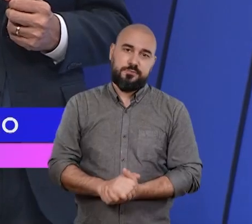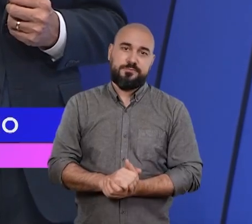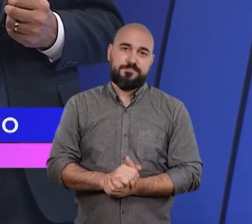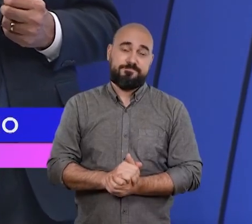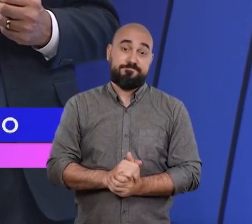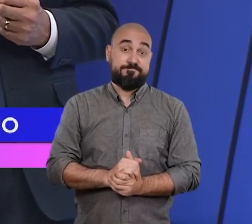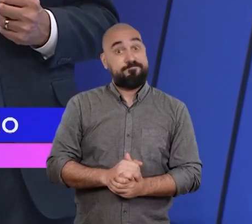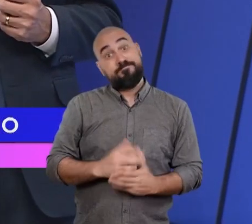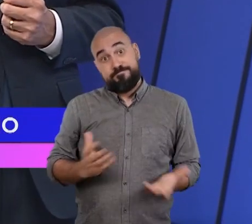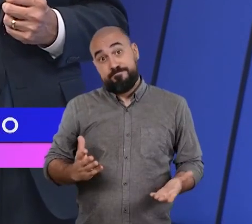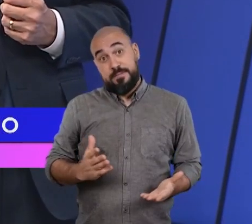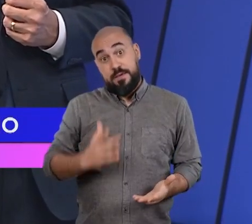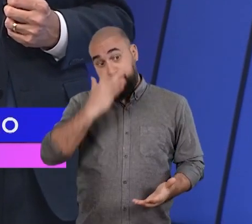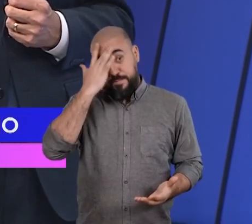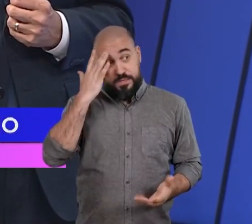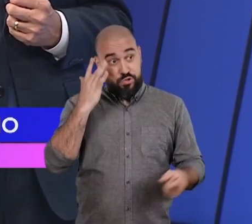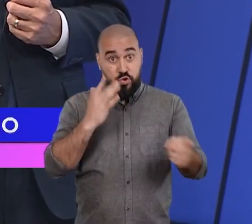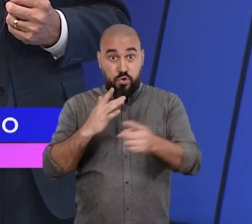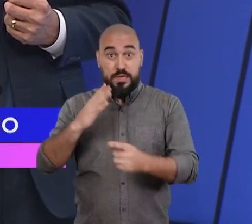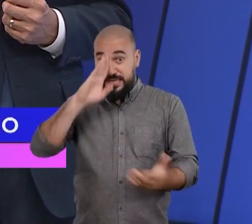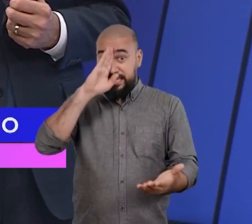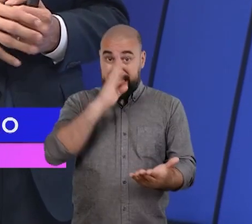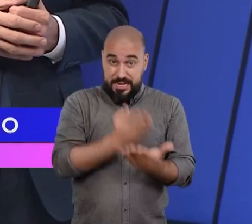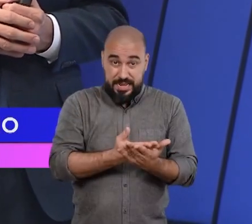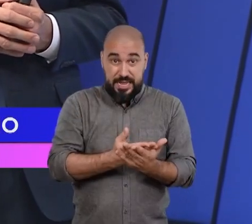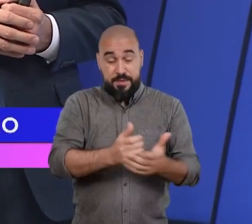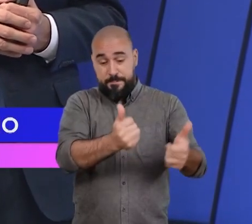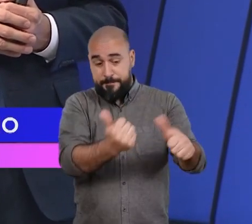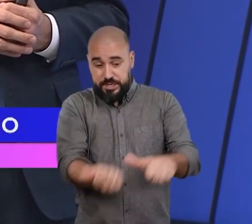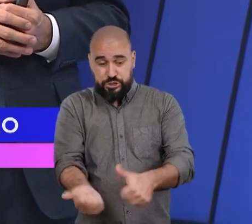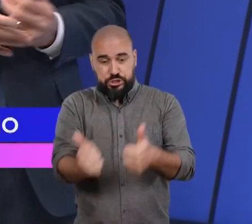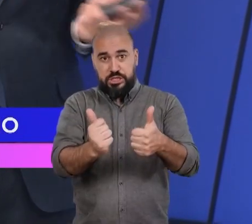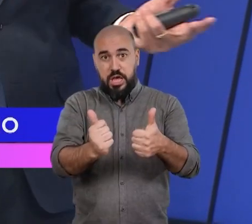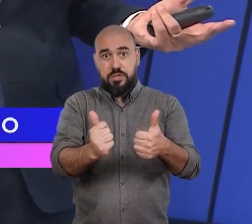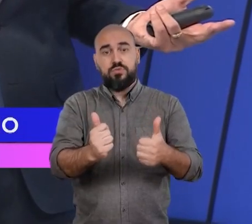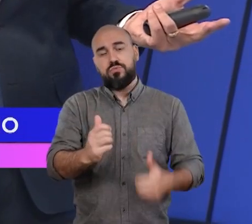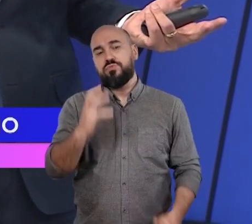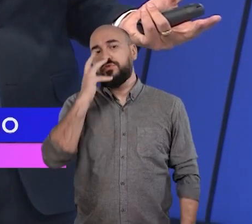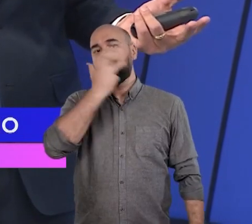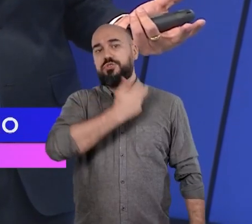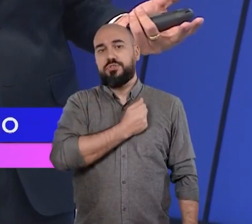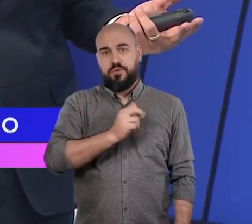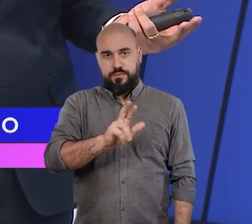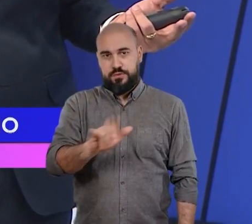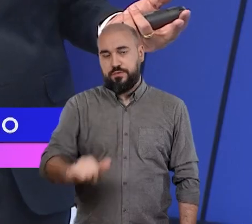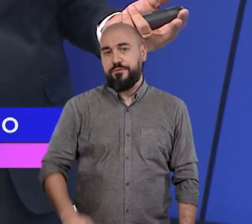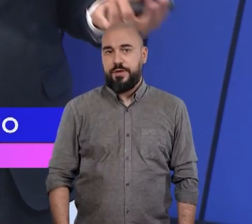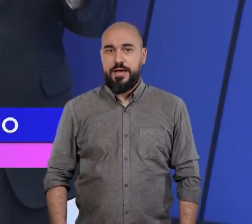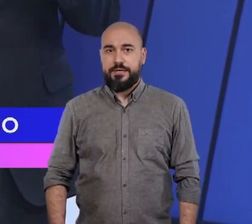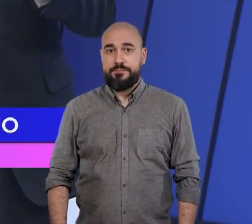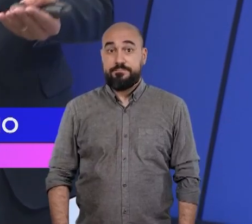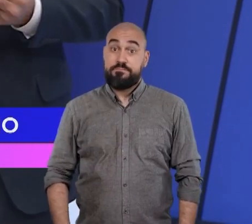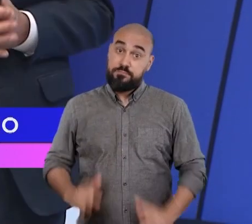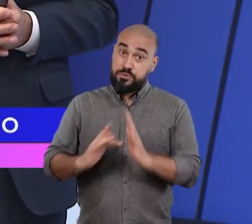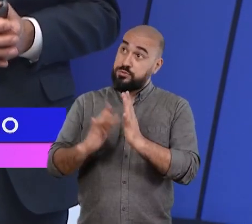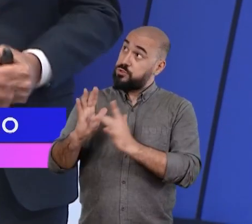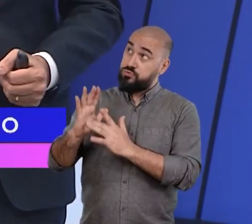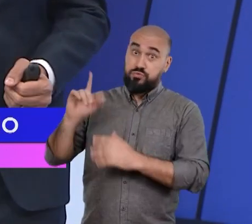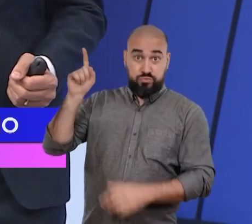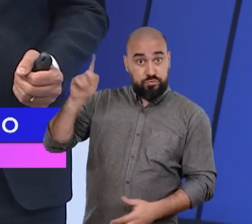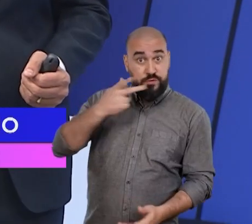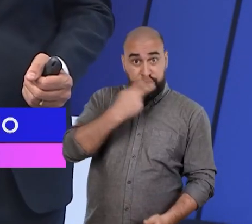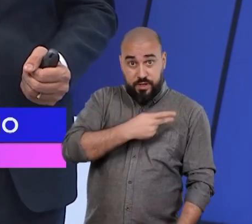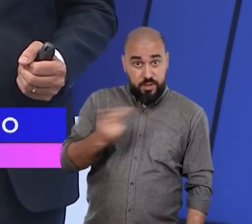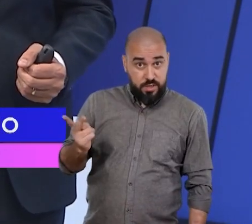Porque quem crê e for batizado, vai ser salvo. Jesus está garantindo isso para você. É uma promessa. E